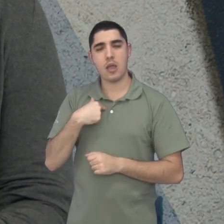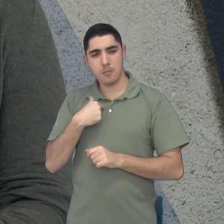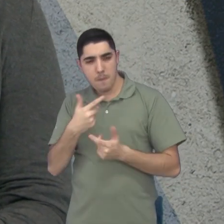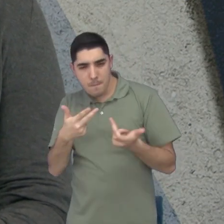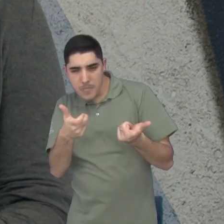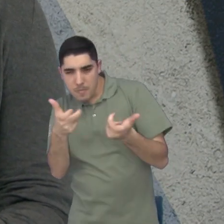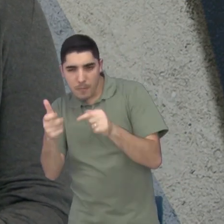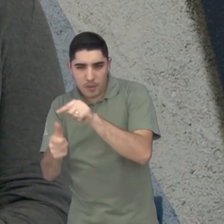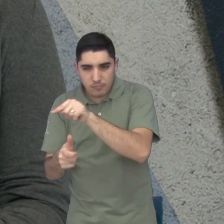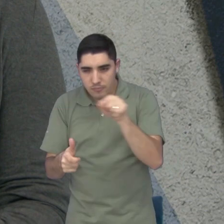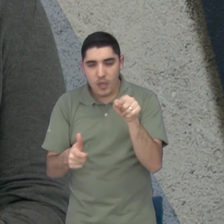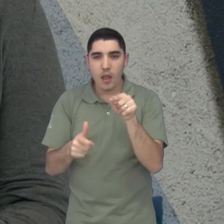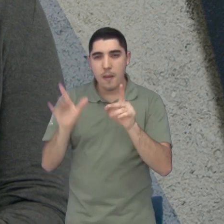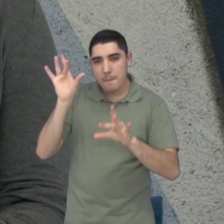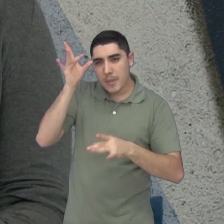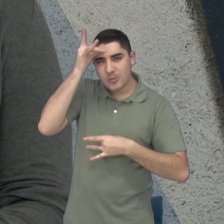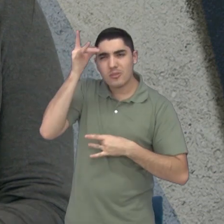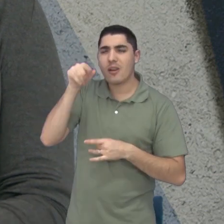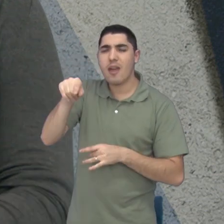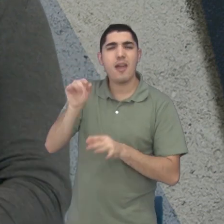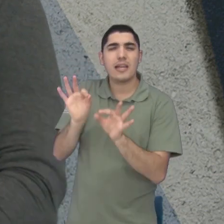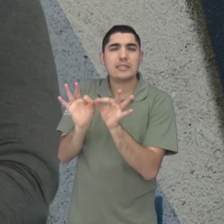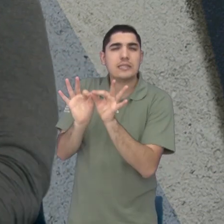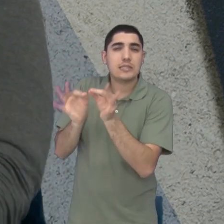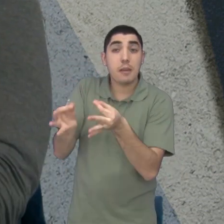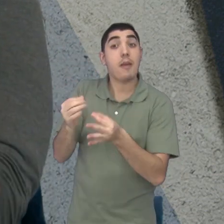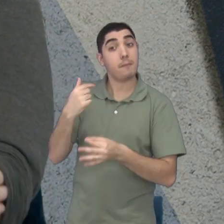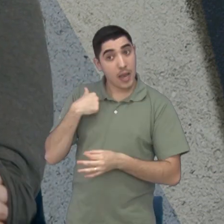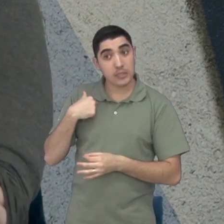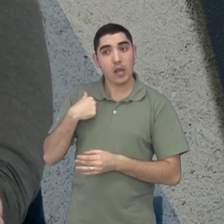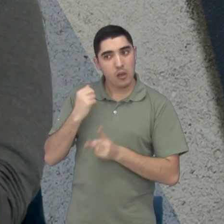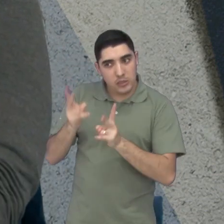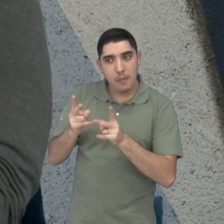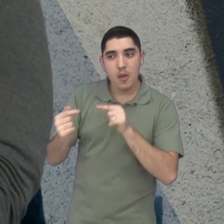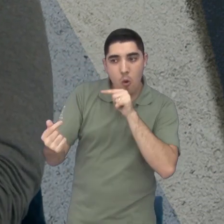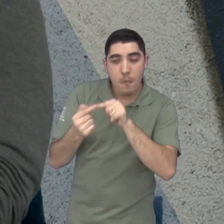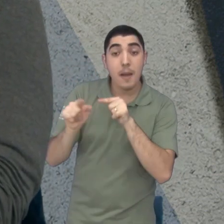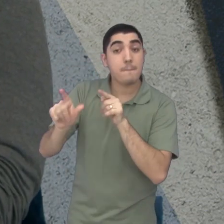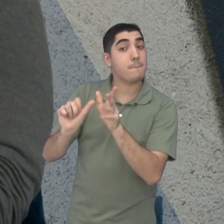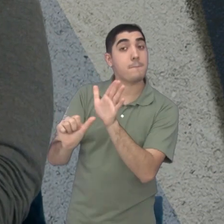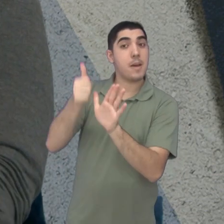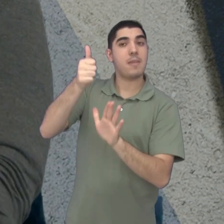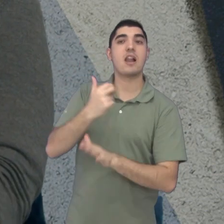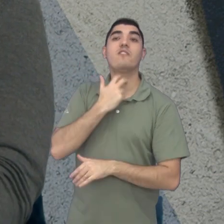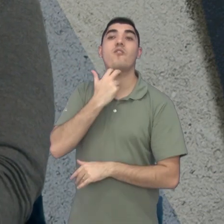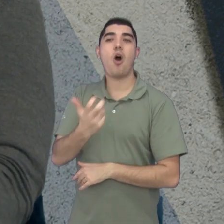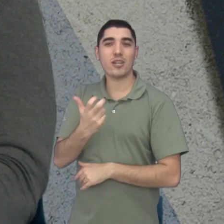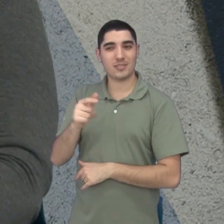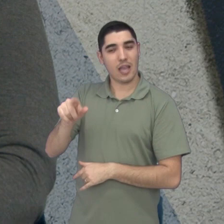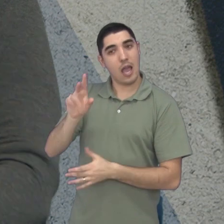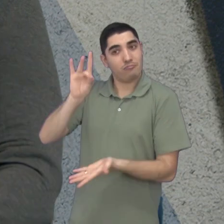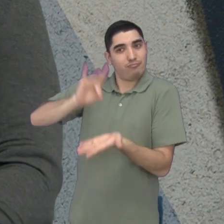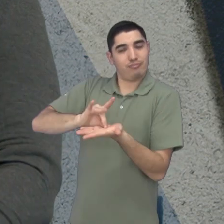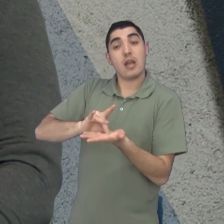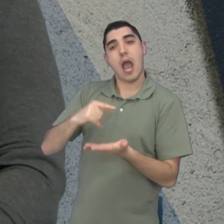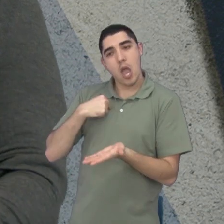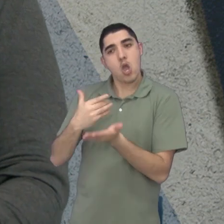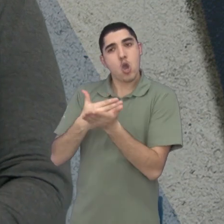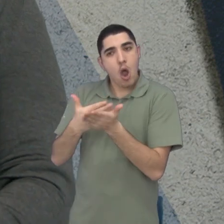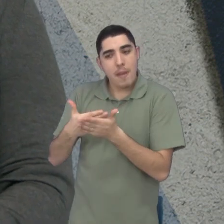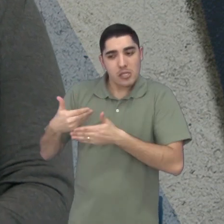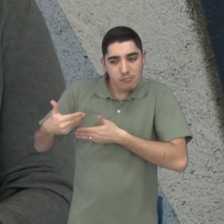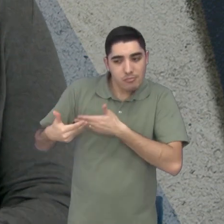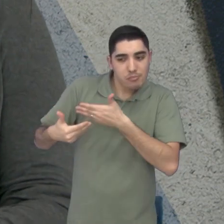personagens, sabe, papel bem pequenininho, mas eu fazia muito voz original deles. Então, assim, eu fui ingressando aos pouquinhos nessa